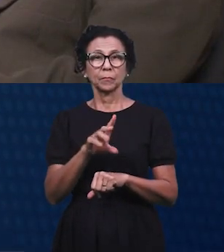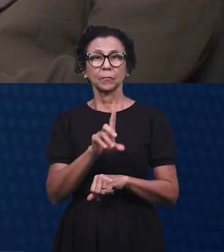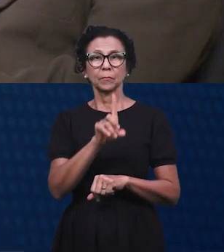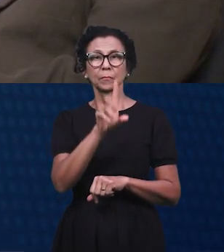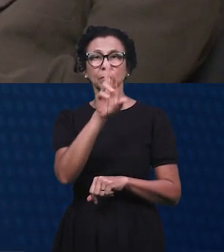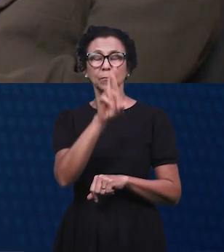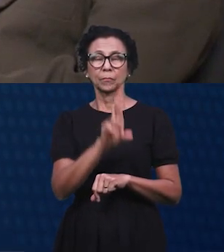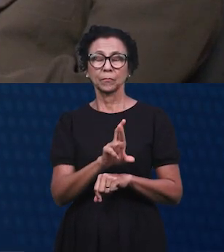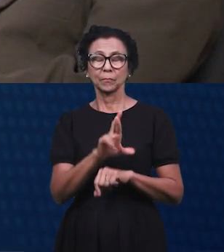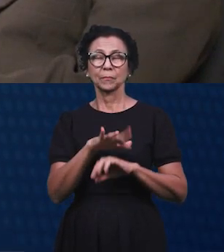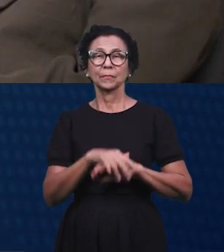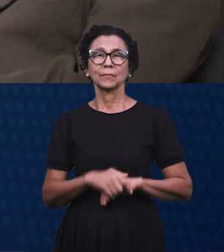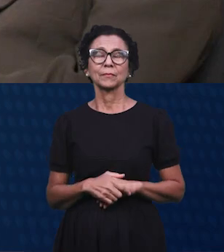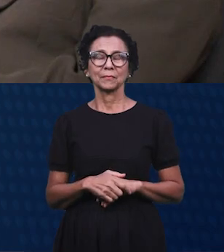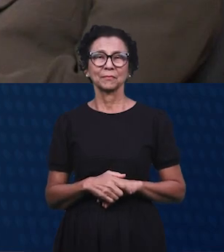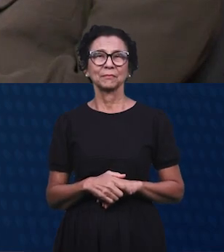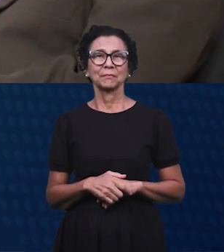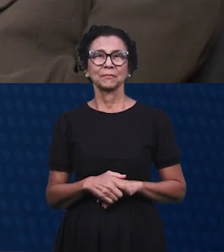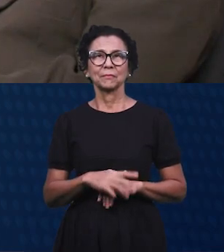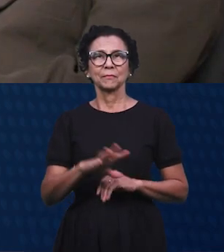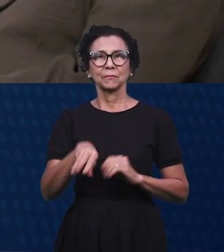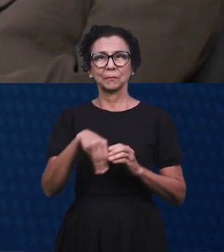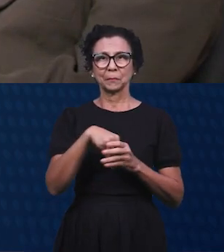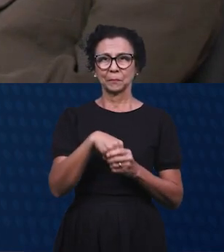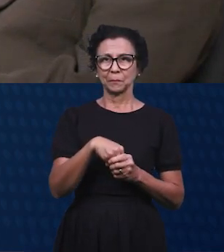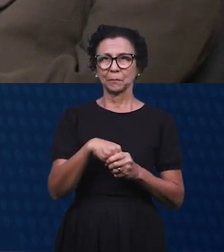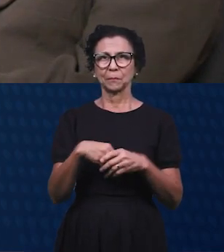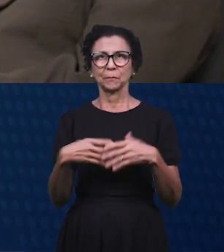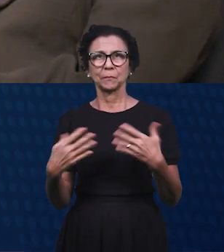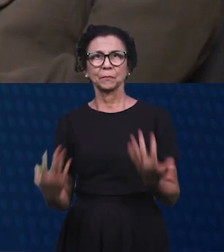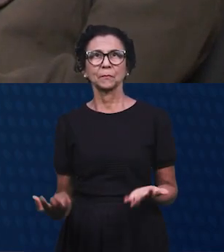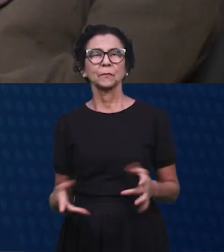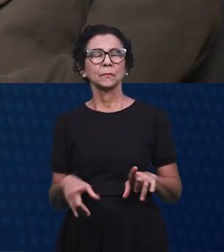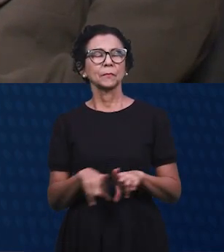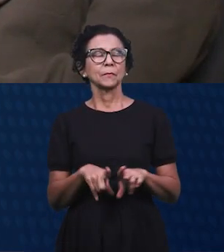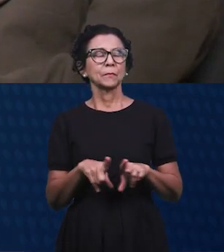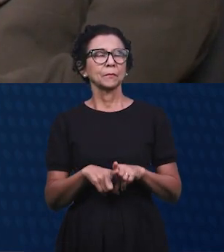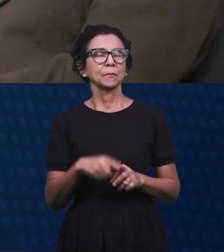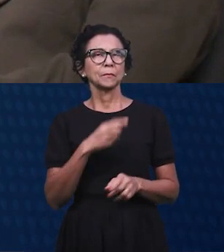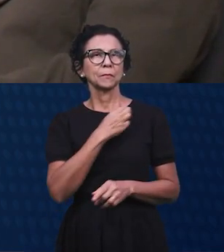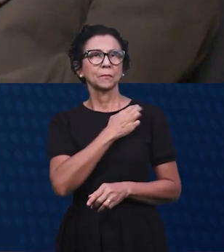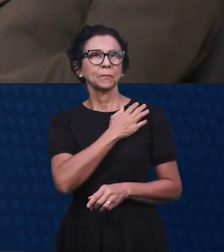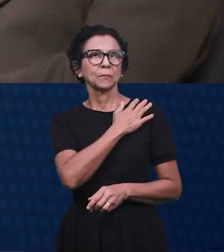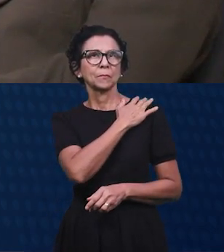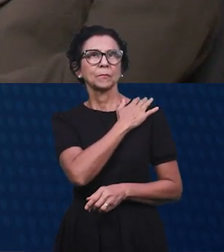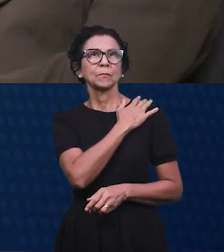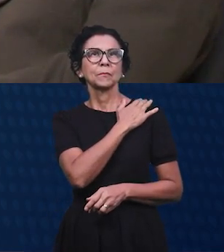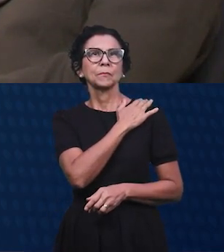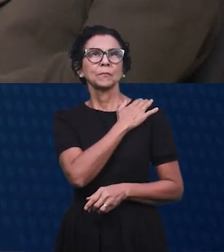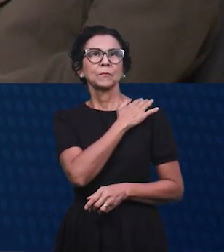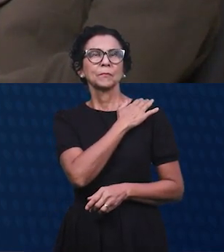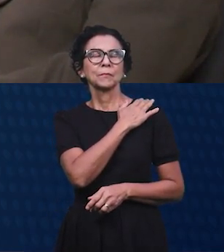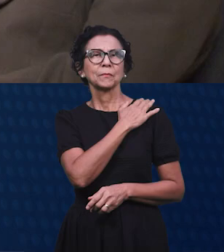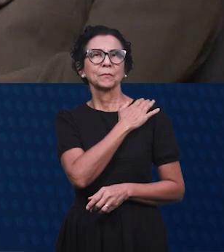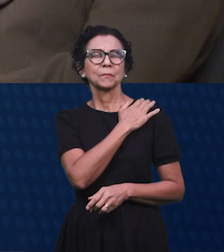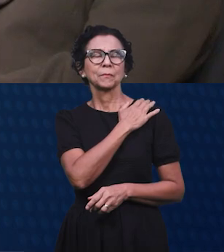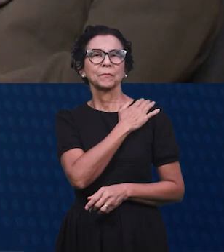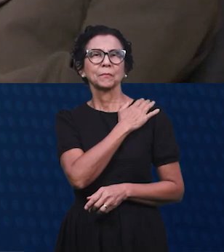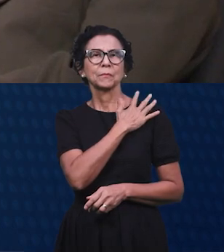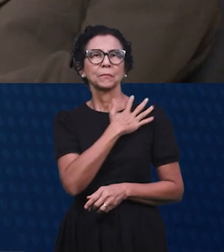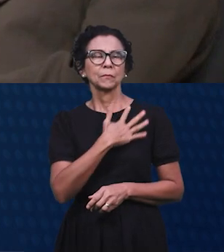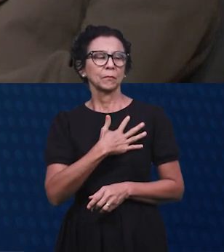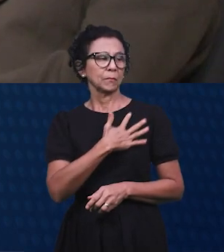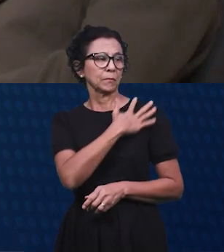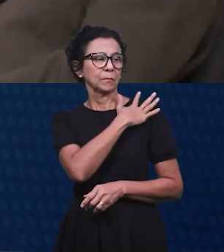mestrado, doutorados em Ciências Militares. Também está aqui o Major Wellington, a paz do Senhor. Paz do Senhor, William.